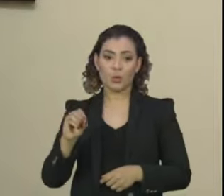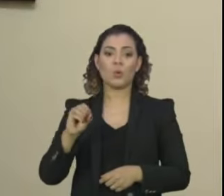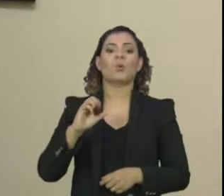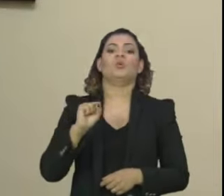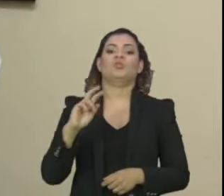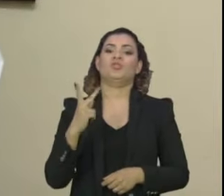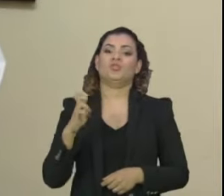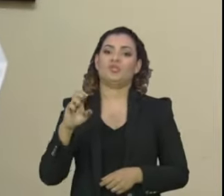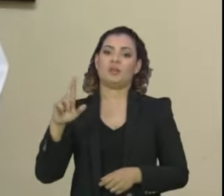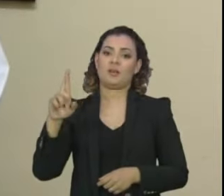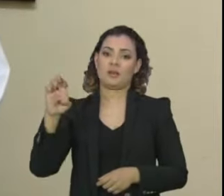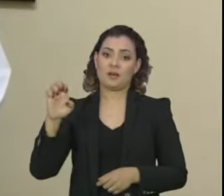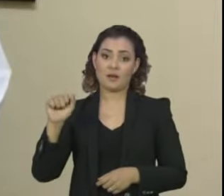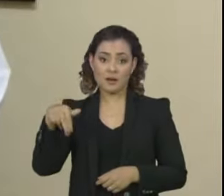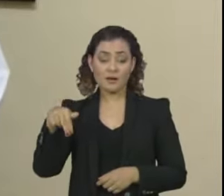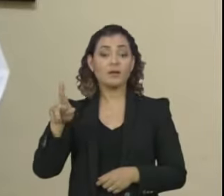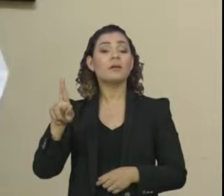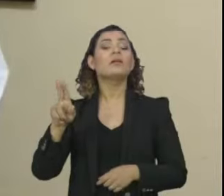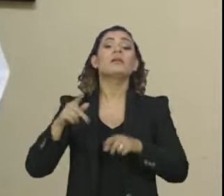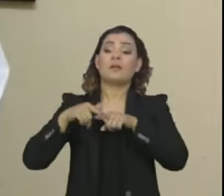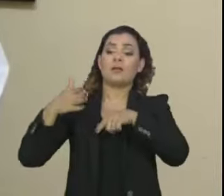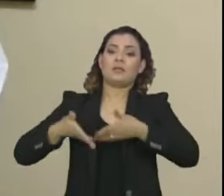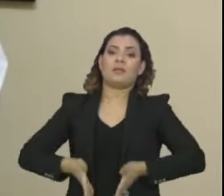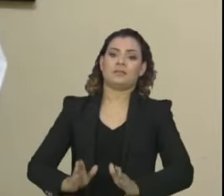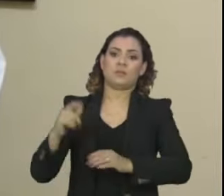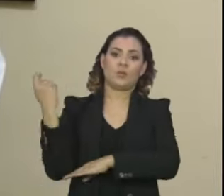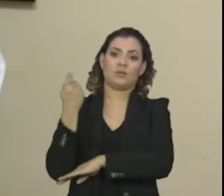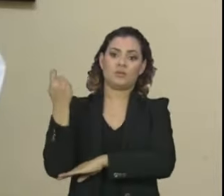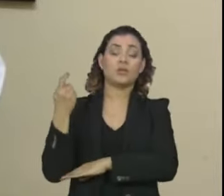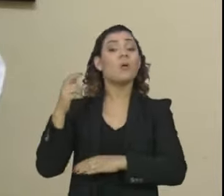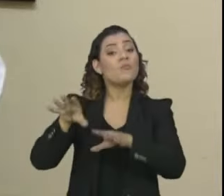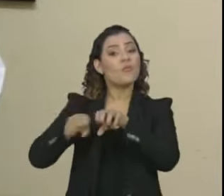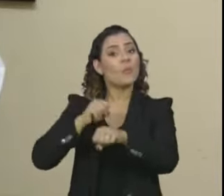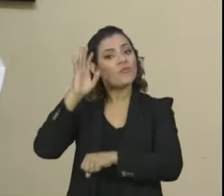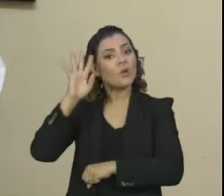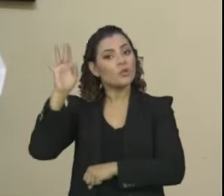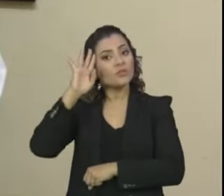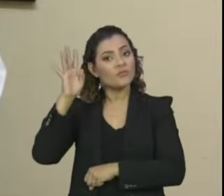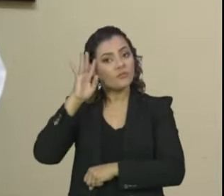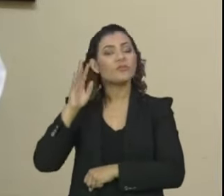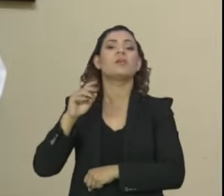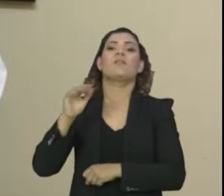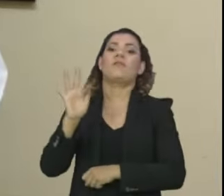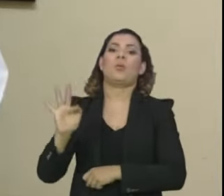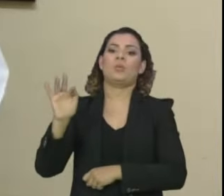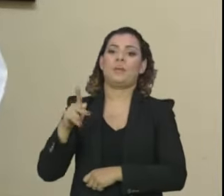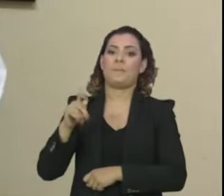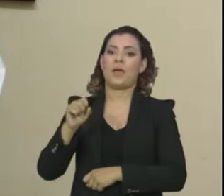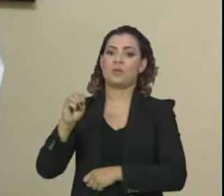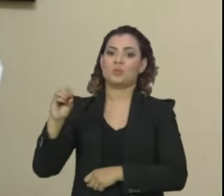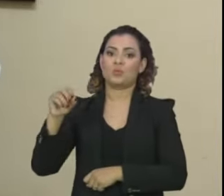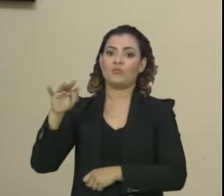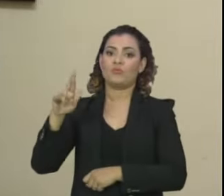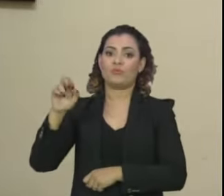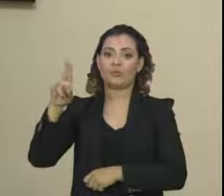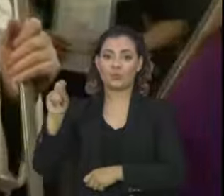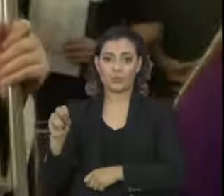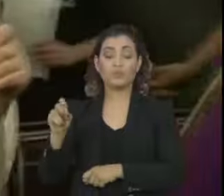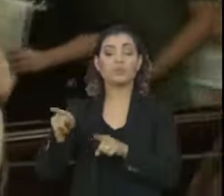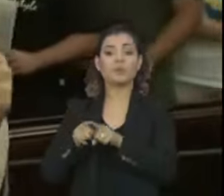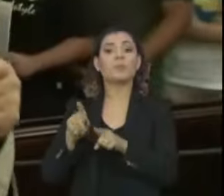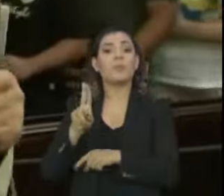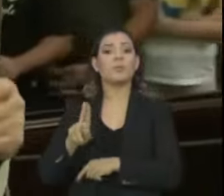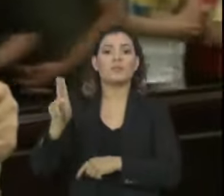nascido em Cerro Largo no Rio Grande do Sul formou-se em filosofia na Universidade de Passo Fundo e em Teologia na